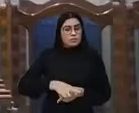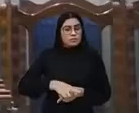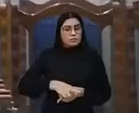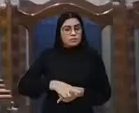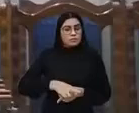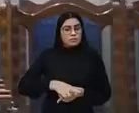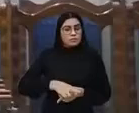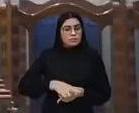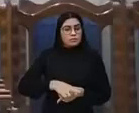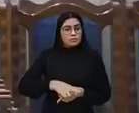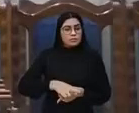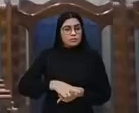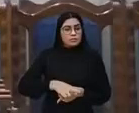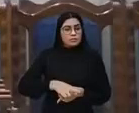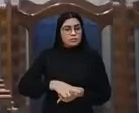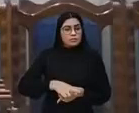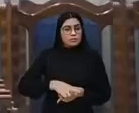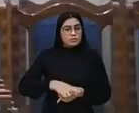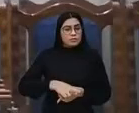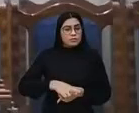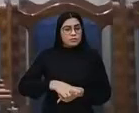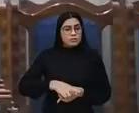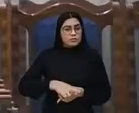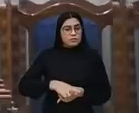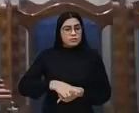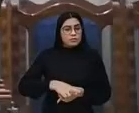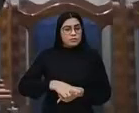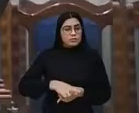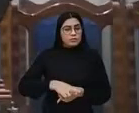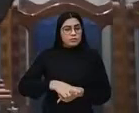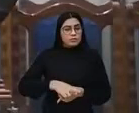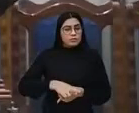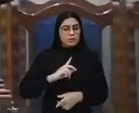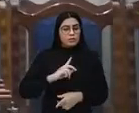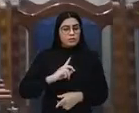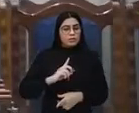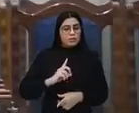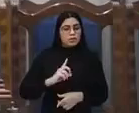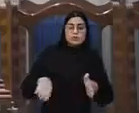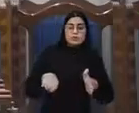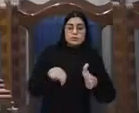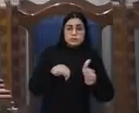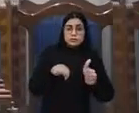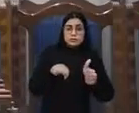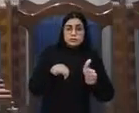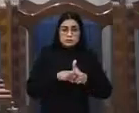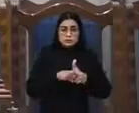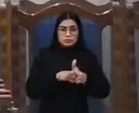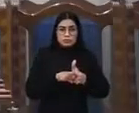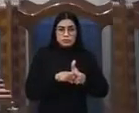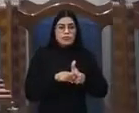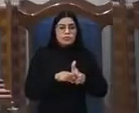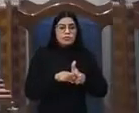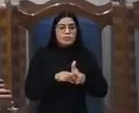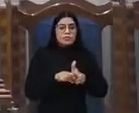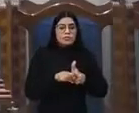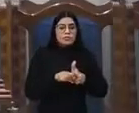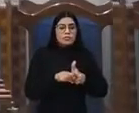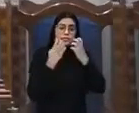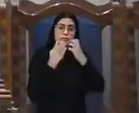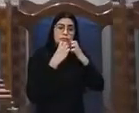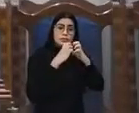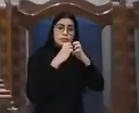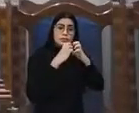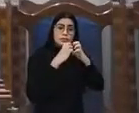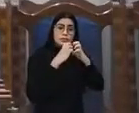Paulo chegou ali com uma nova mensagem. Paulo não queria simplesmente discutir com eles a respeito